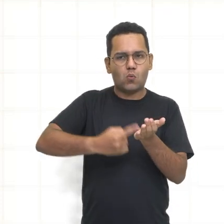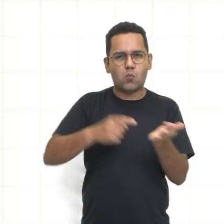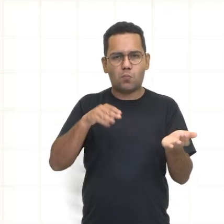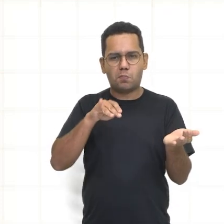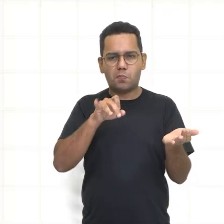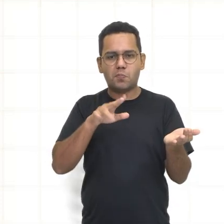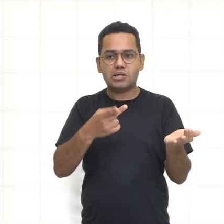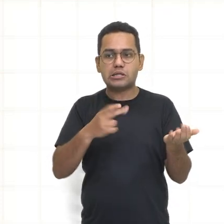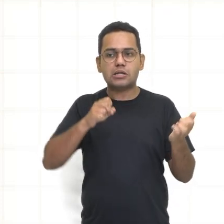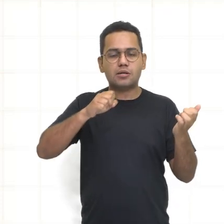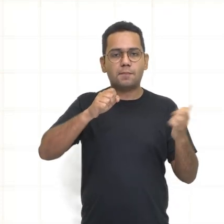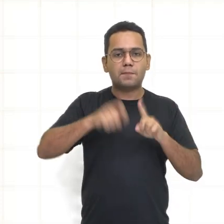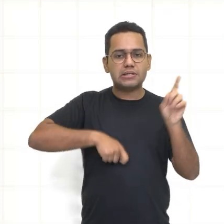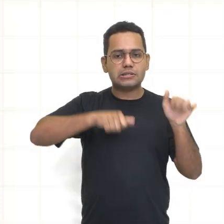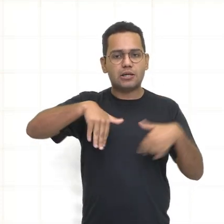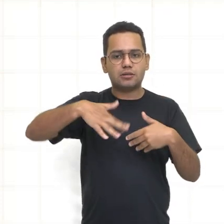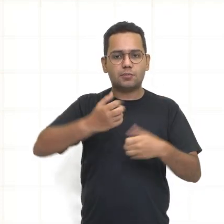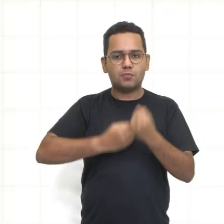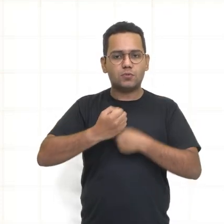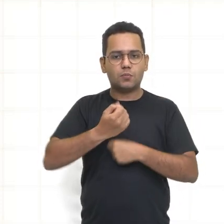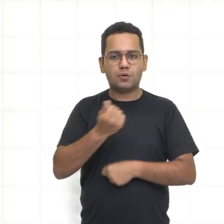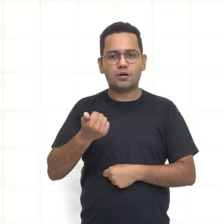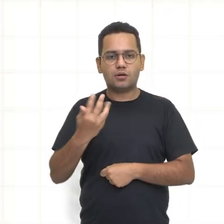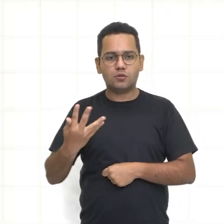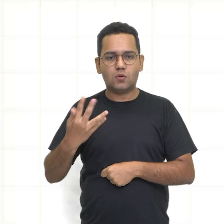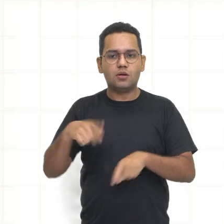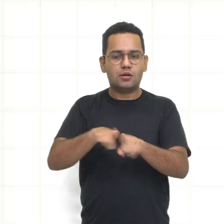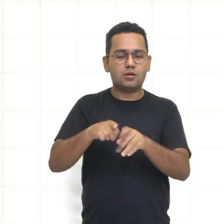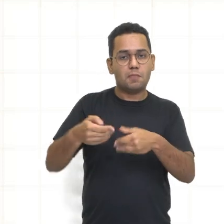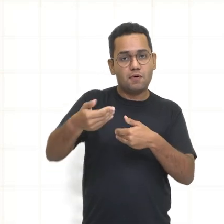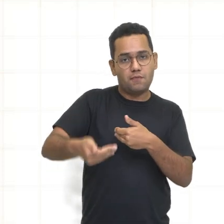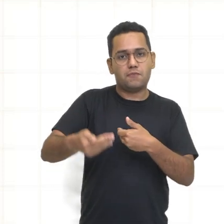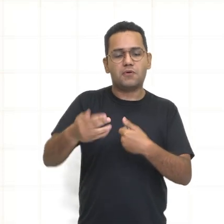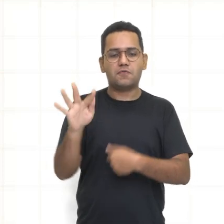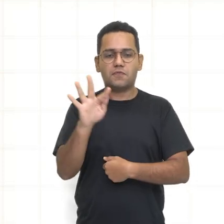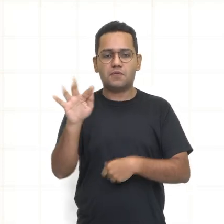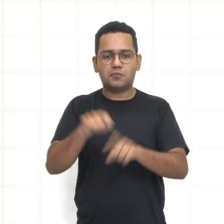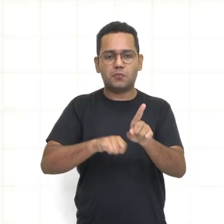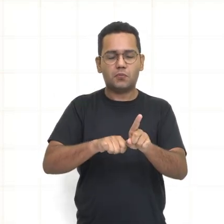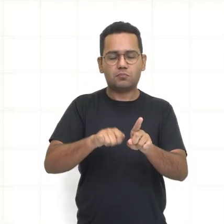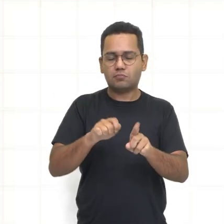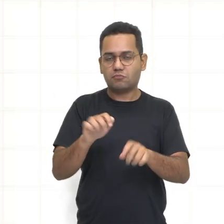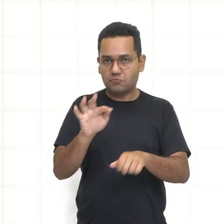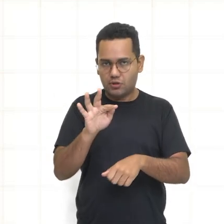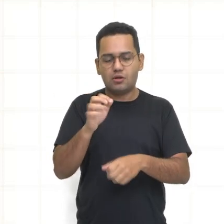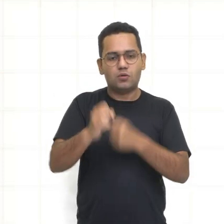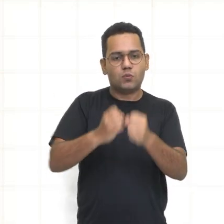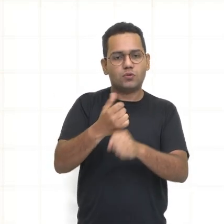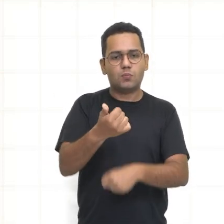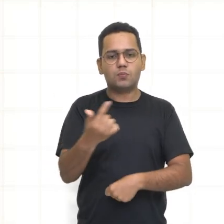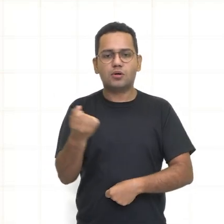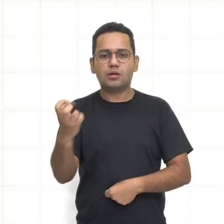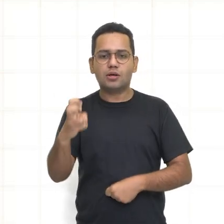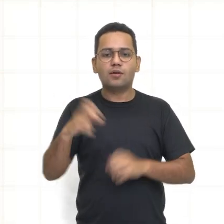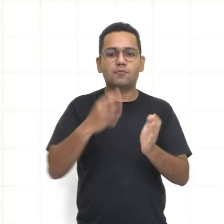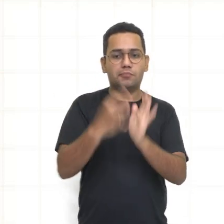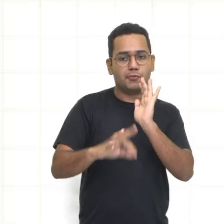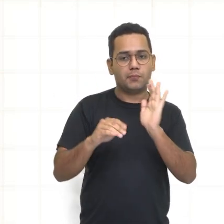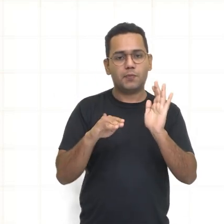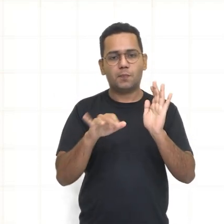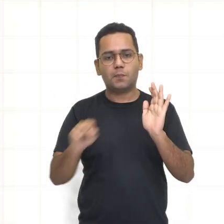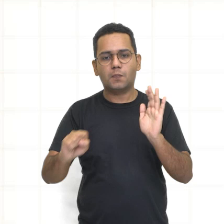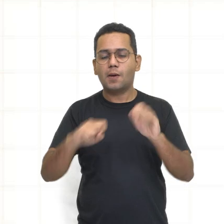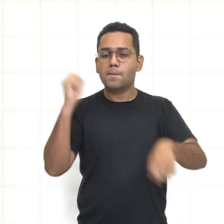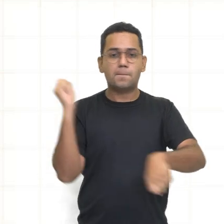ucraniano. Acordo de Minsk, em setembro de 2014 e fevereiro de 2015, foram assinados os acordos